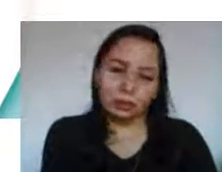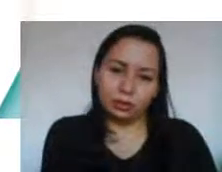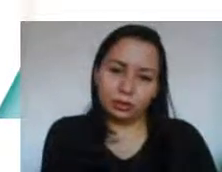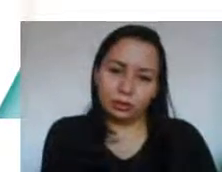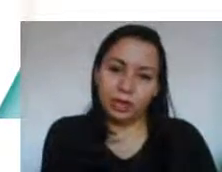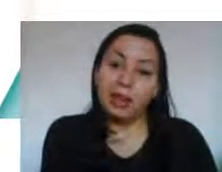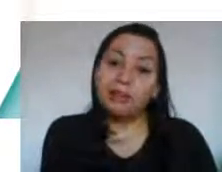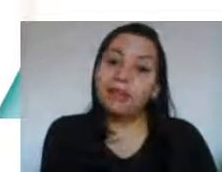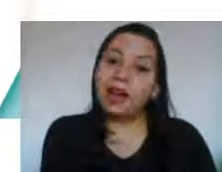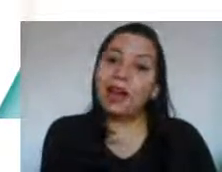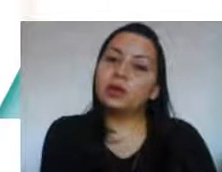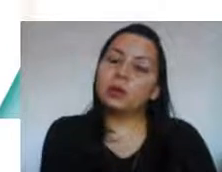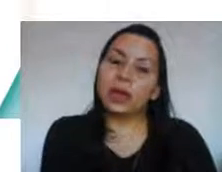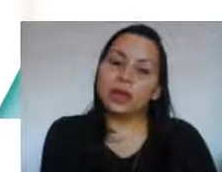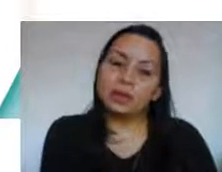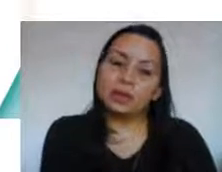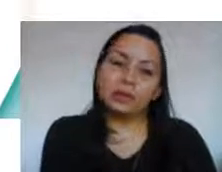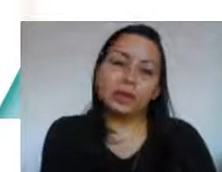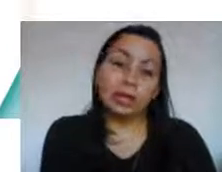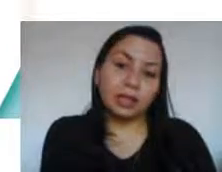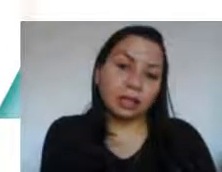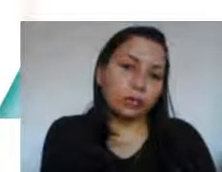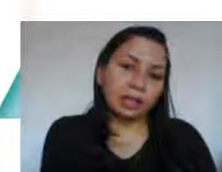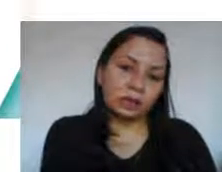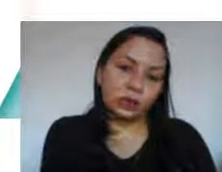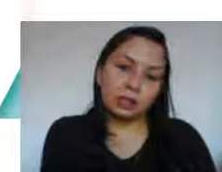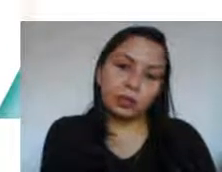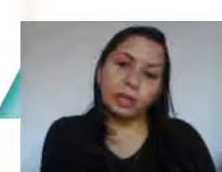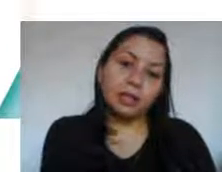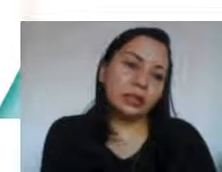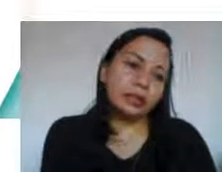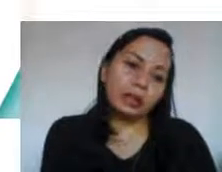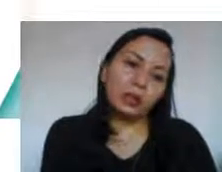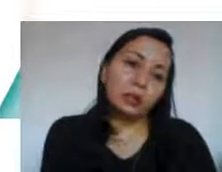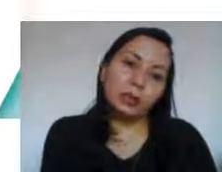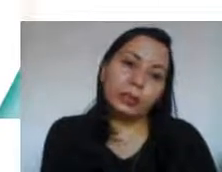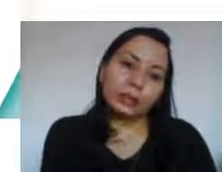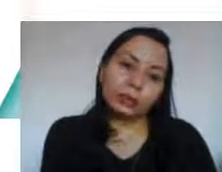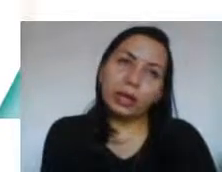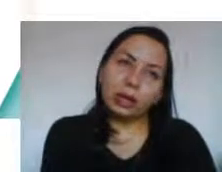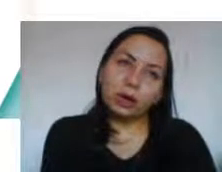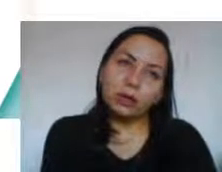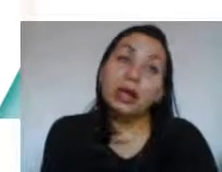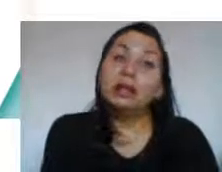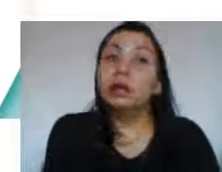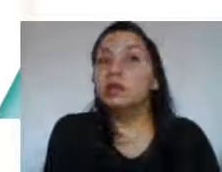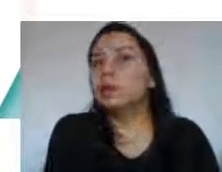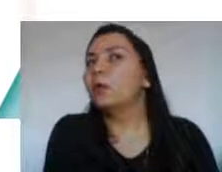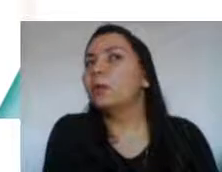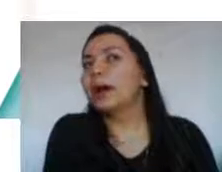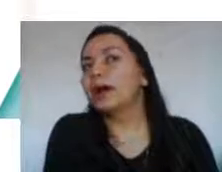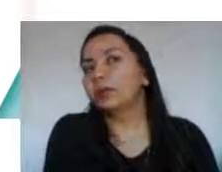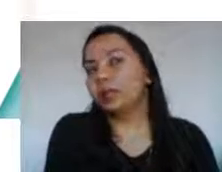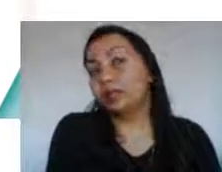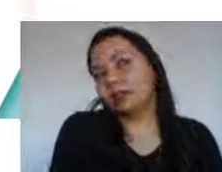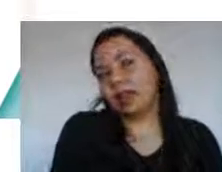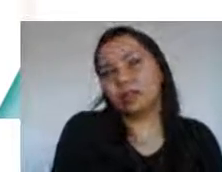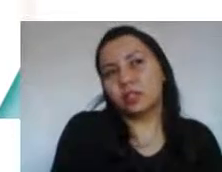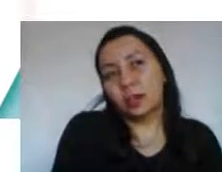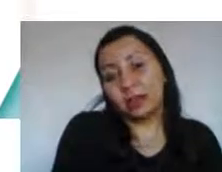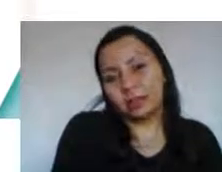séculos, vários países realizaram alterações ao ambiente sem levar em conta o impacto a ele. Não se preocuparam